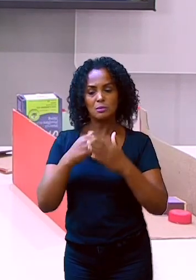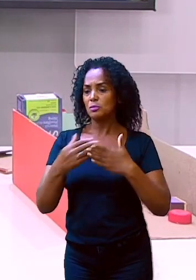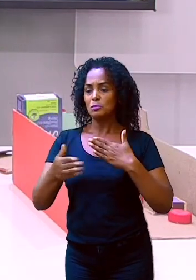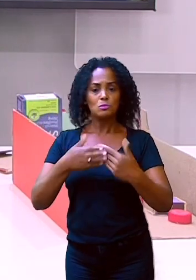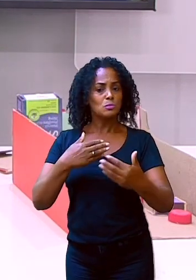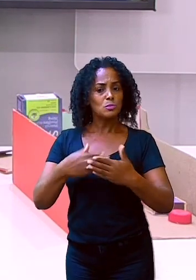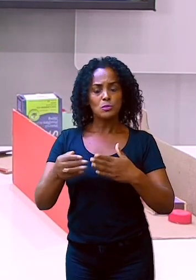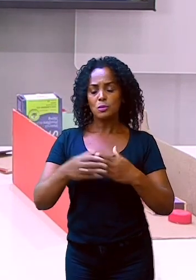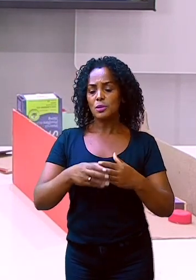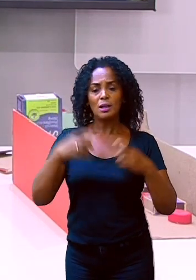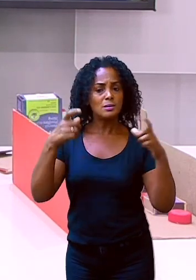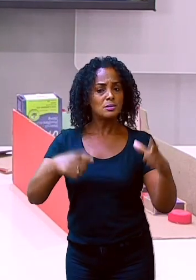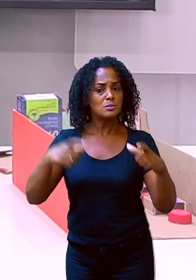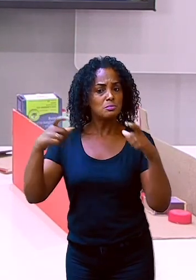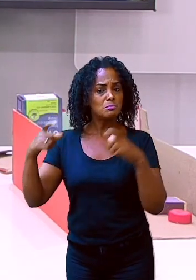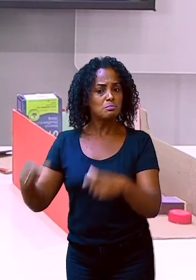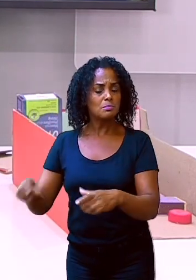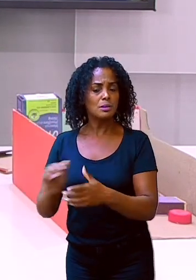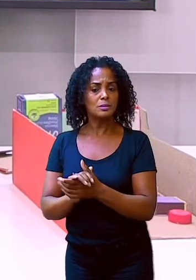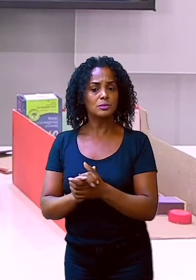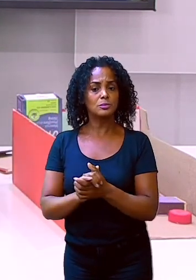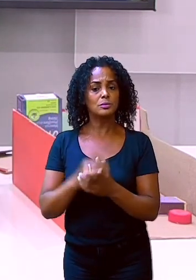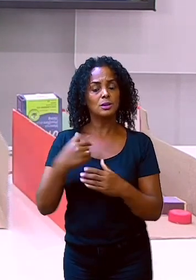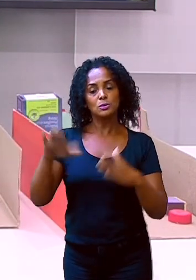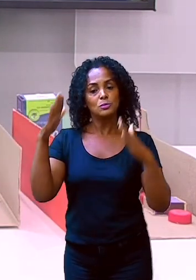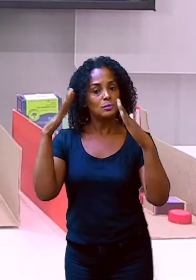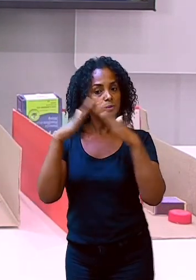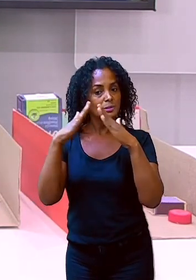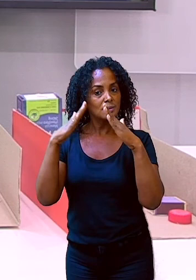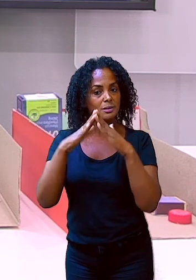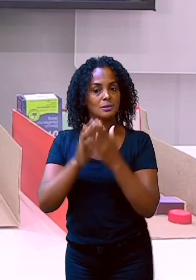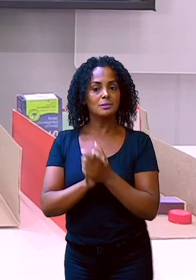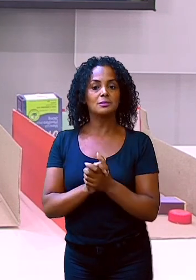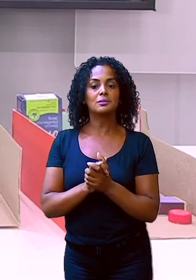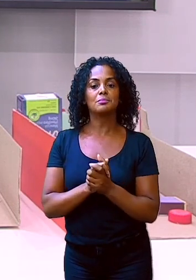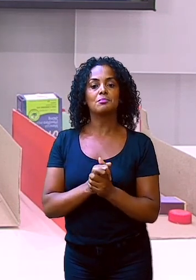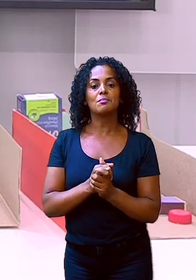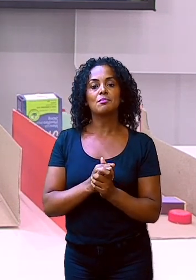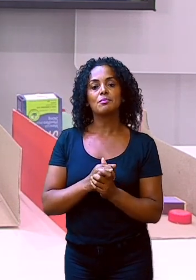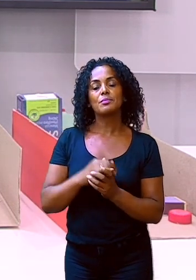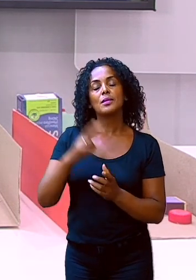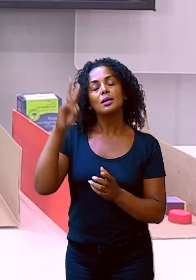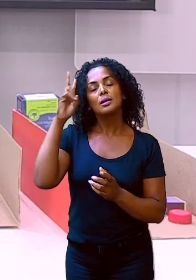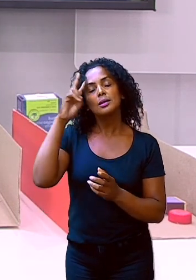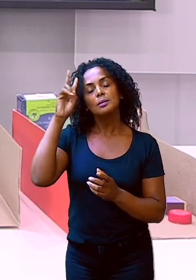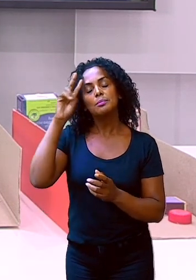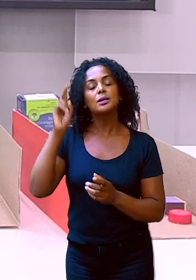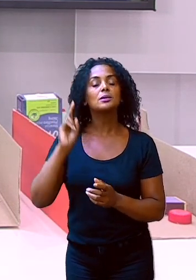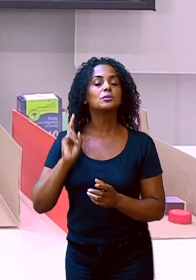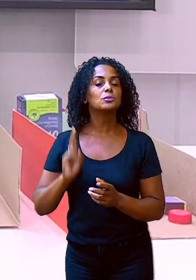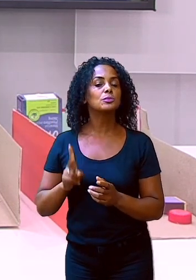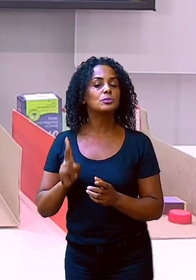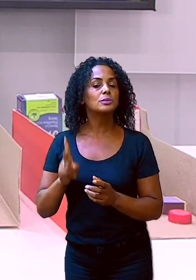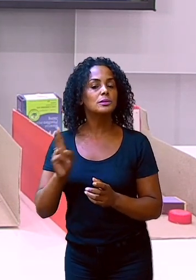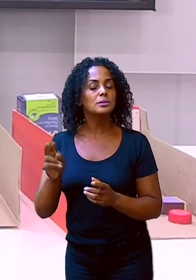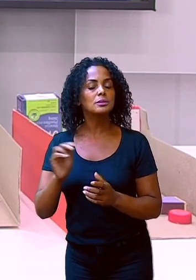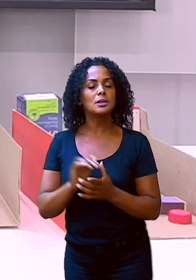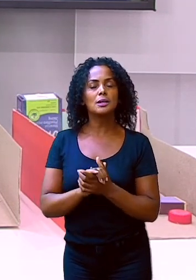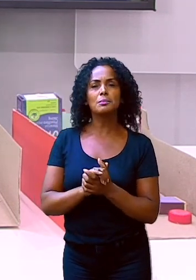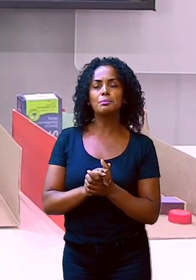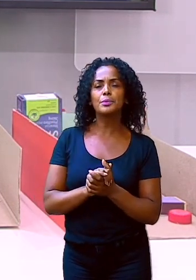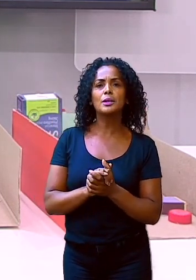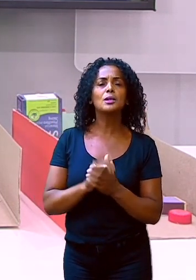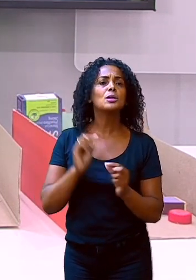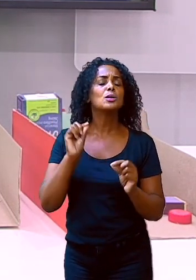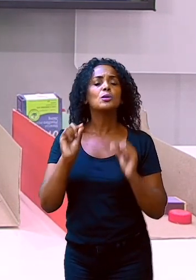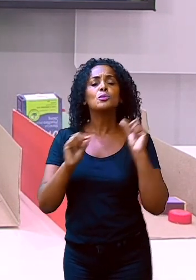representar através da maquete, tá bom? Lembrando sempre de levar em consideração todos os detalhes